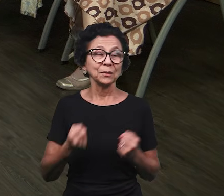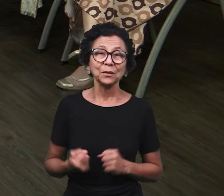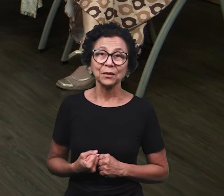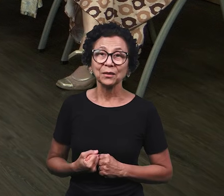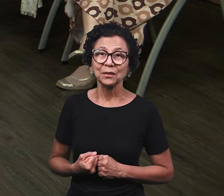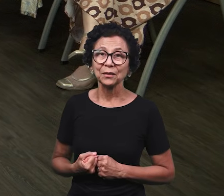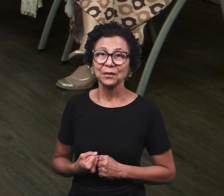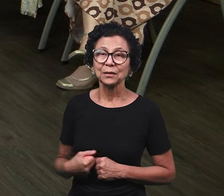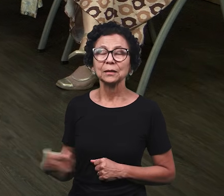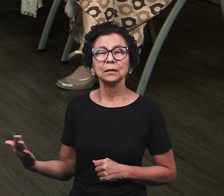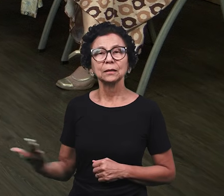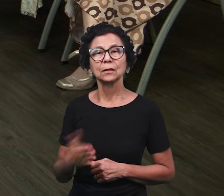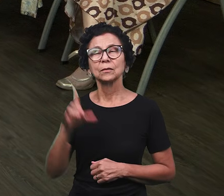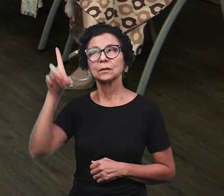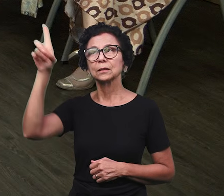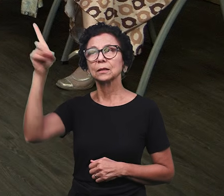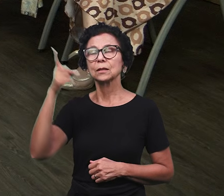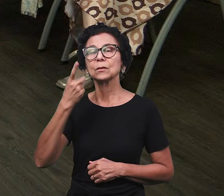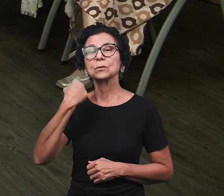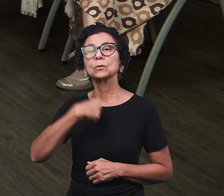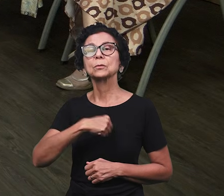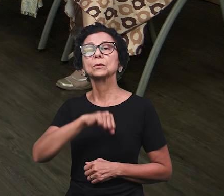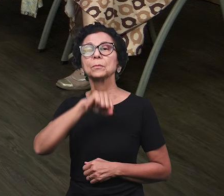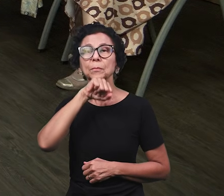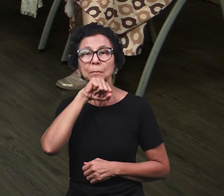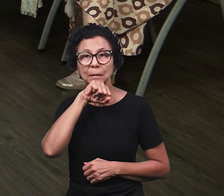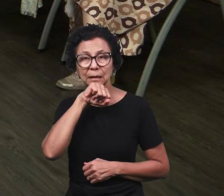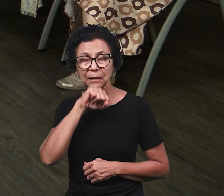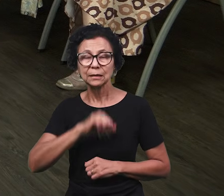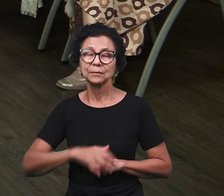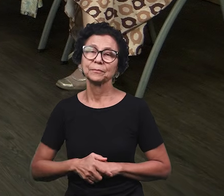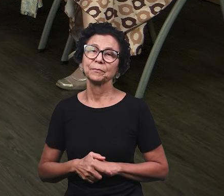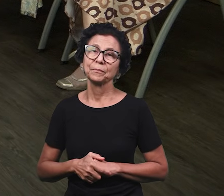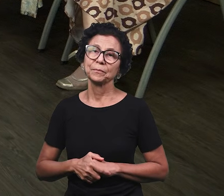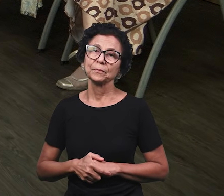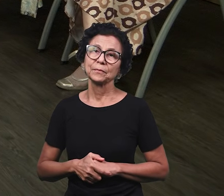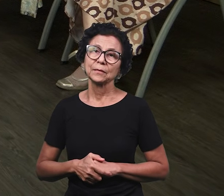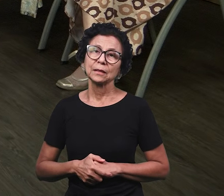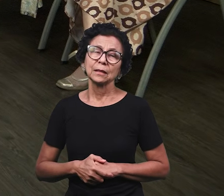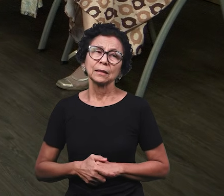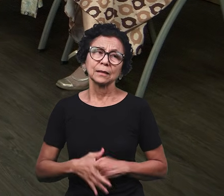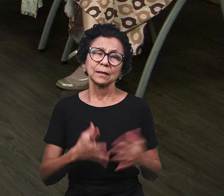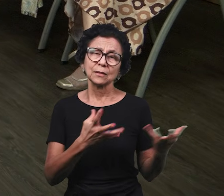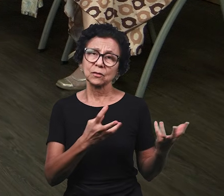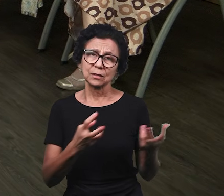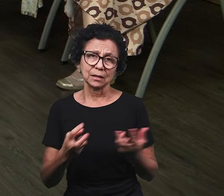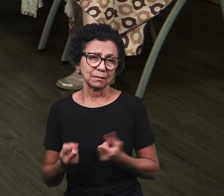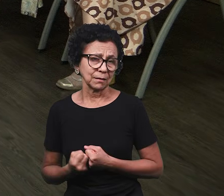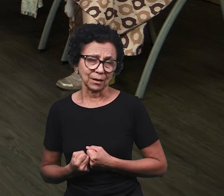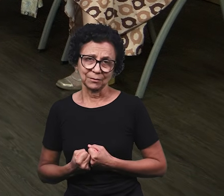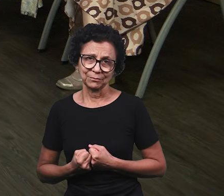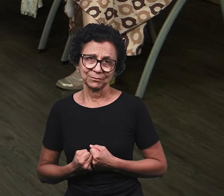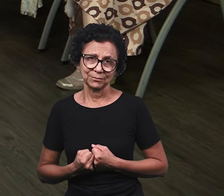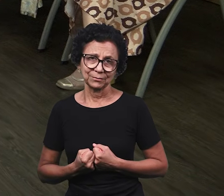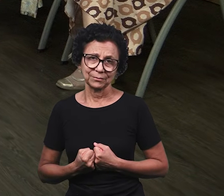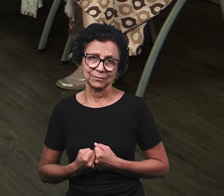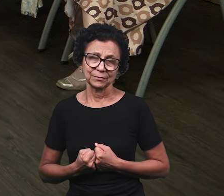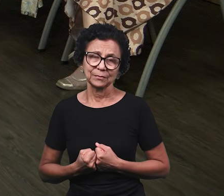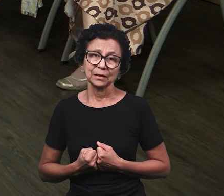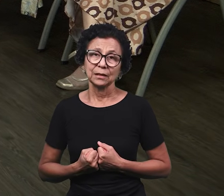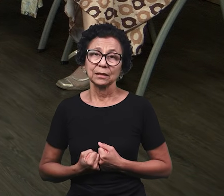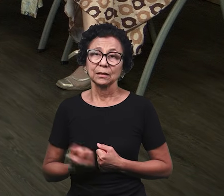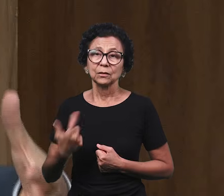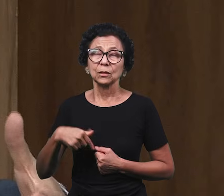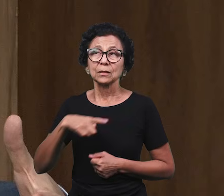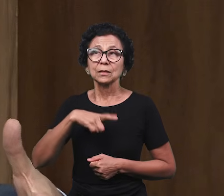Ele quer restituir a vida do homem e dedicado de jovem. Então, nós não precisamos experimentar ir distante, sair, nem